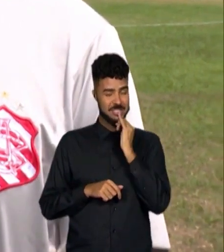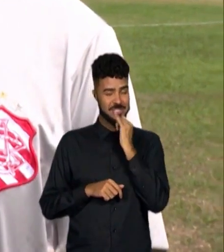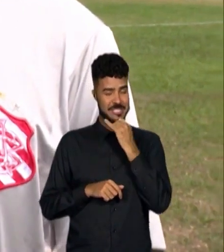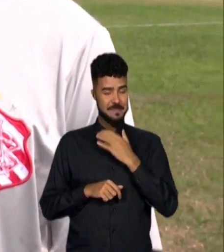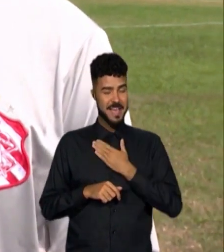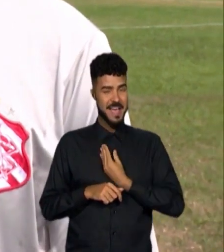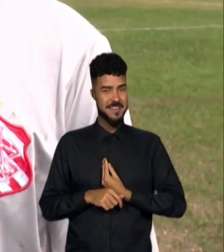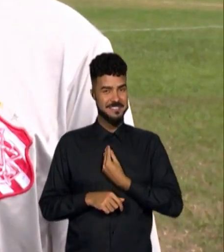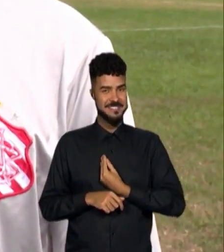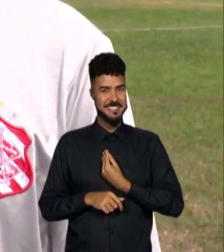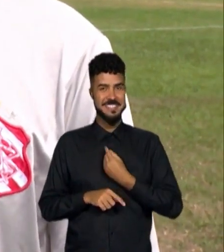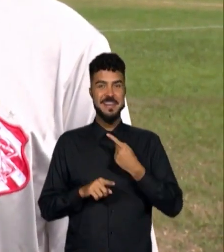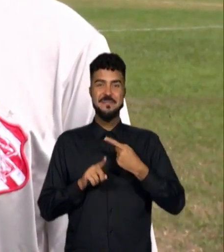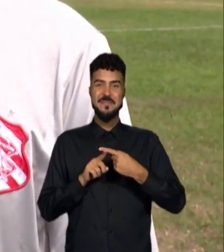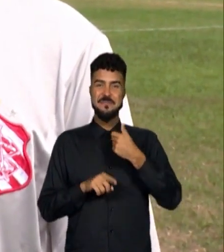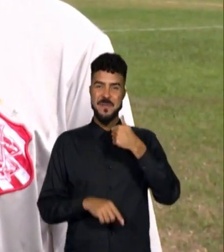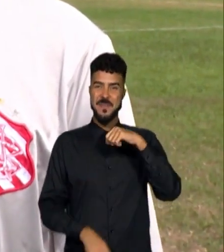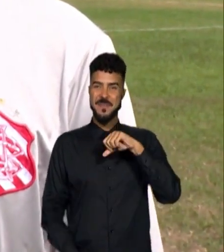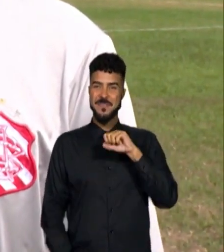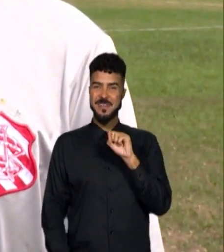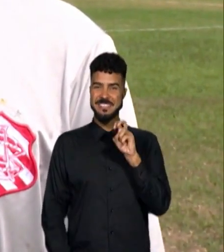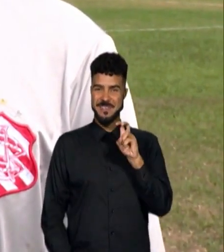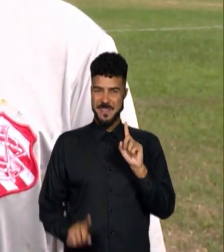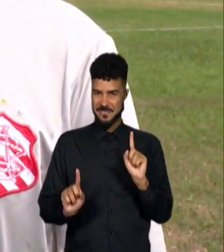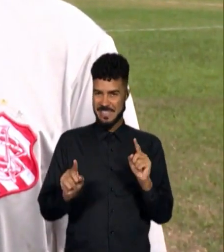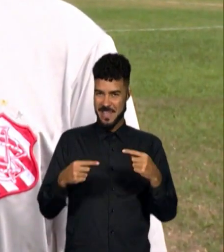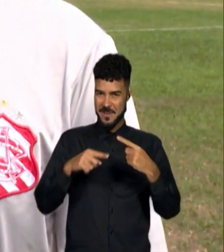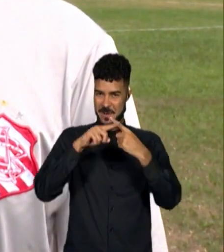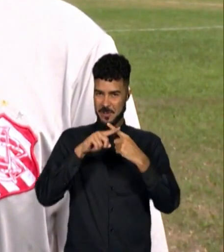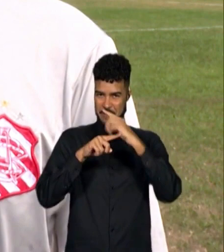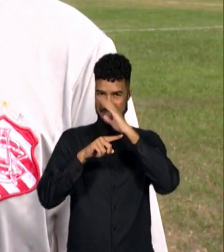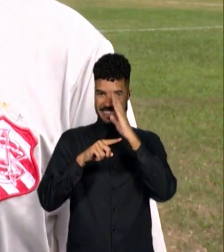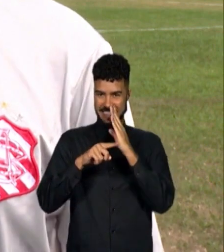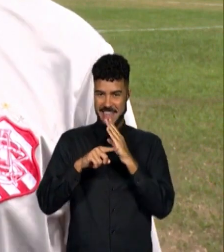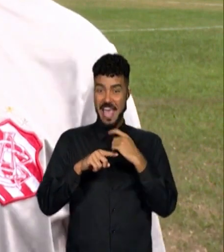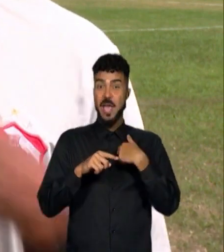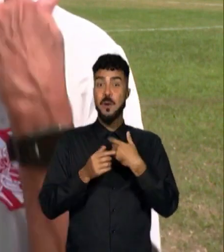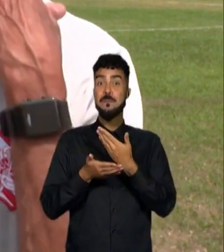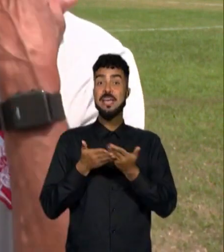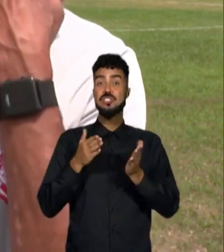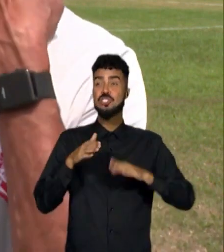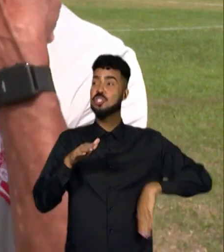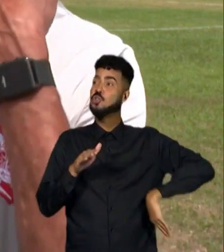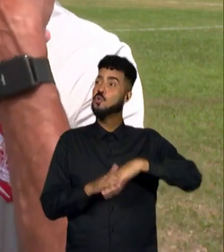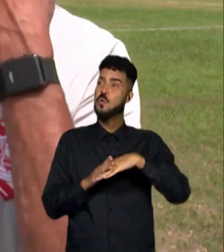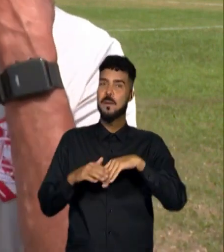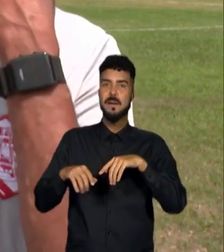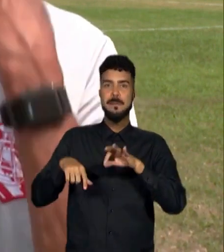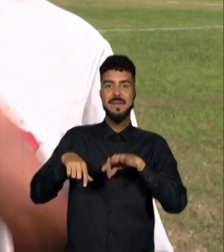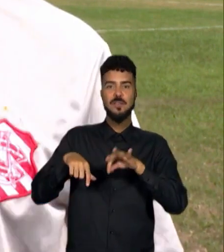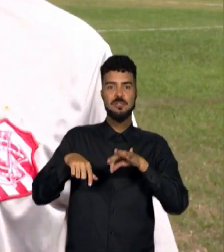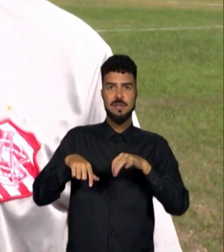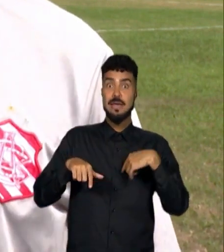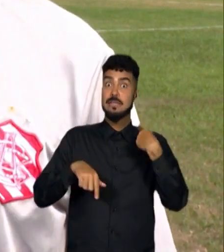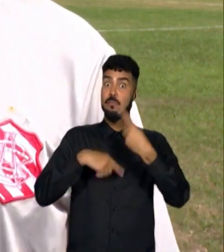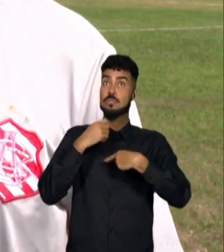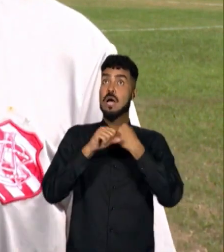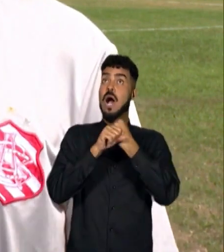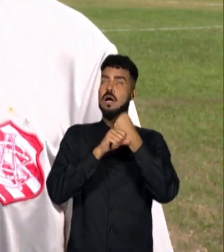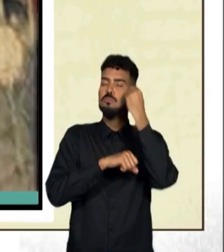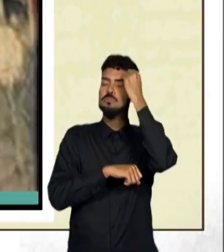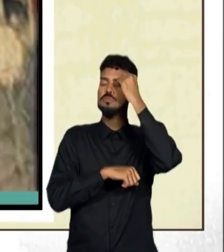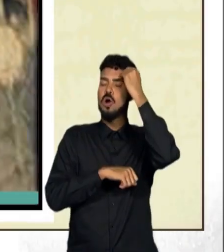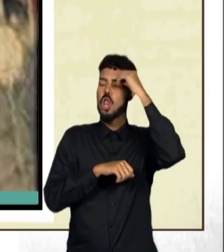Porque em 85, na final do Campeonato Brasileiro, eu perdi o pênalti e passei muito tempo para me